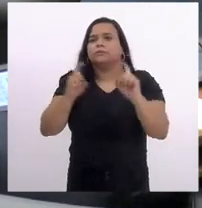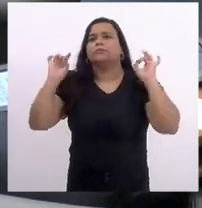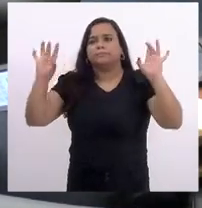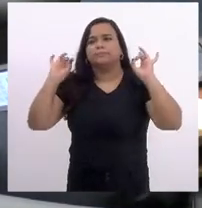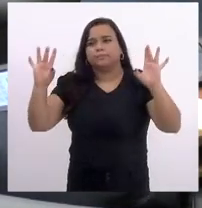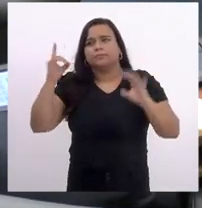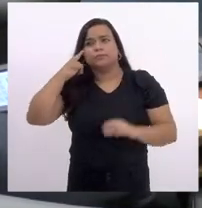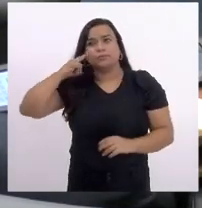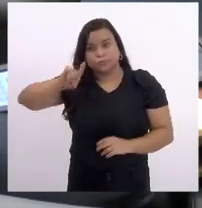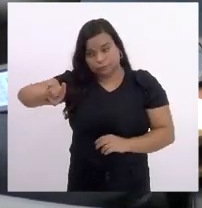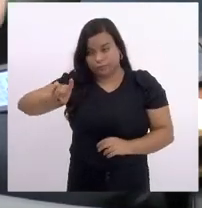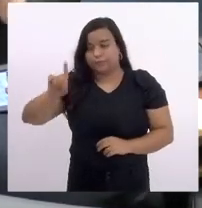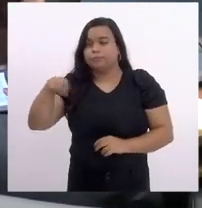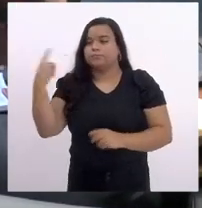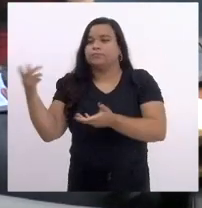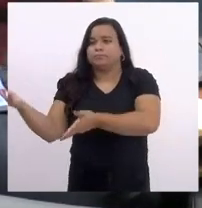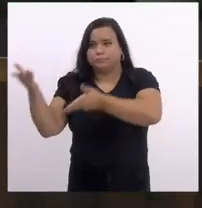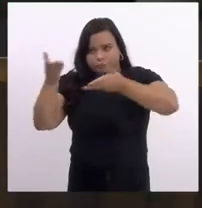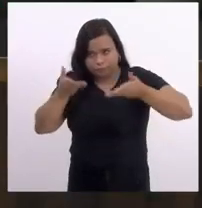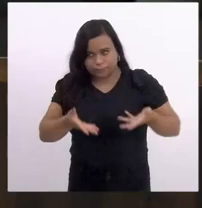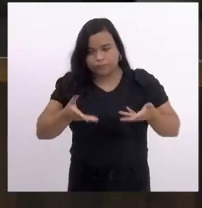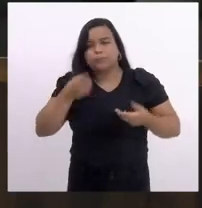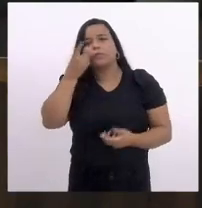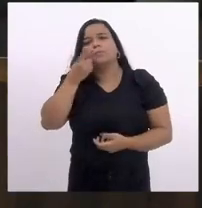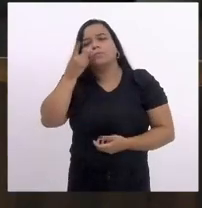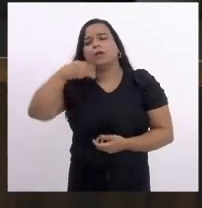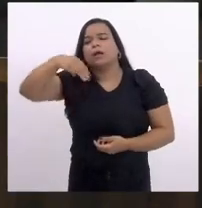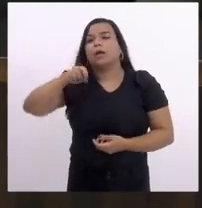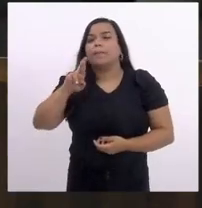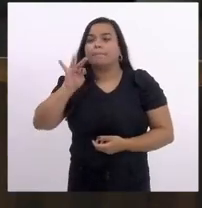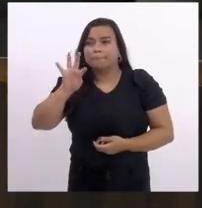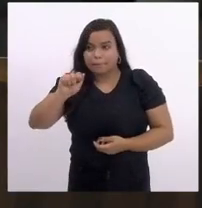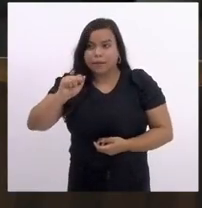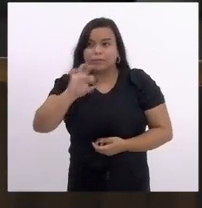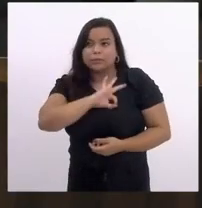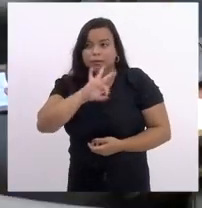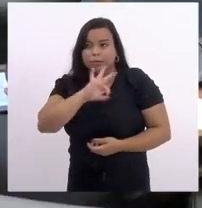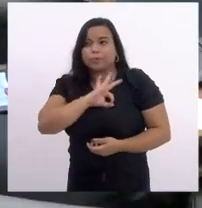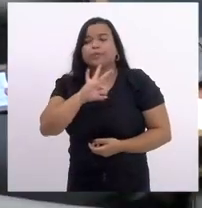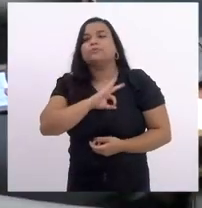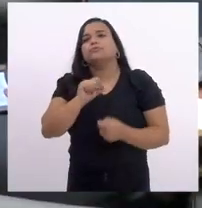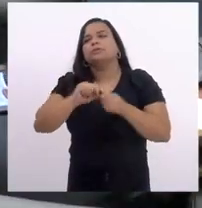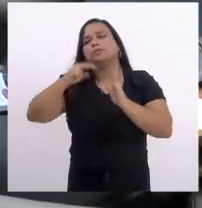convida a deputada Marta Rocha a fazer a leitura da ata da sessão anterior.